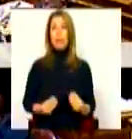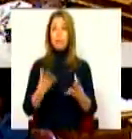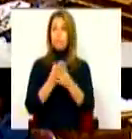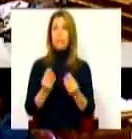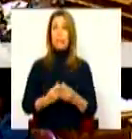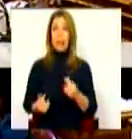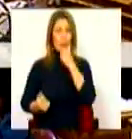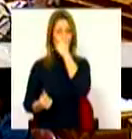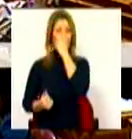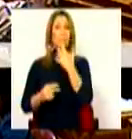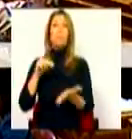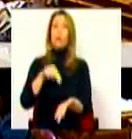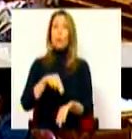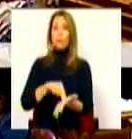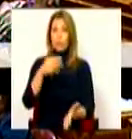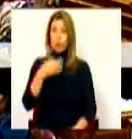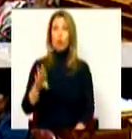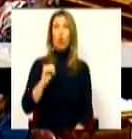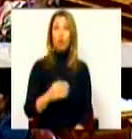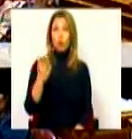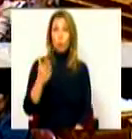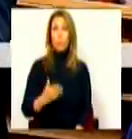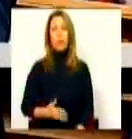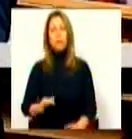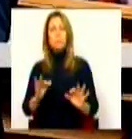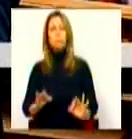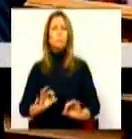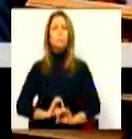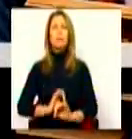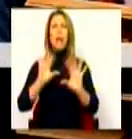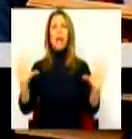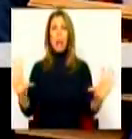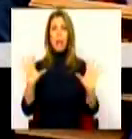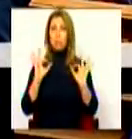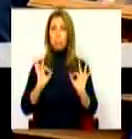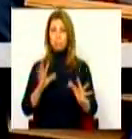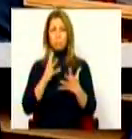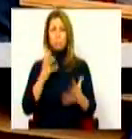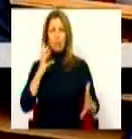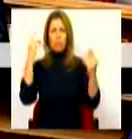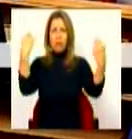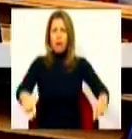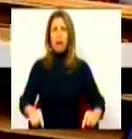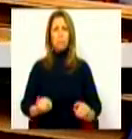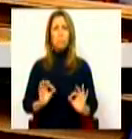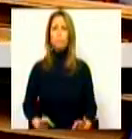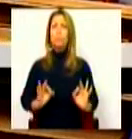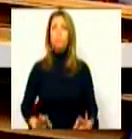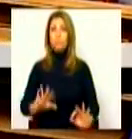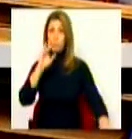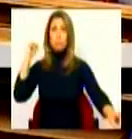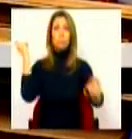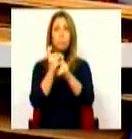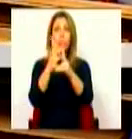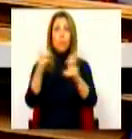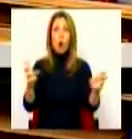Sobre esta matéria, a posição do Partido Socialista é clara e está bem vincada. Que se apure o mais rápido